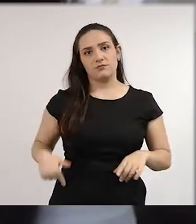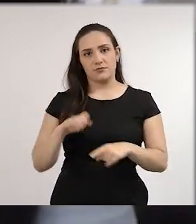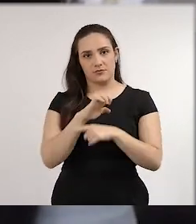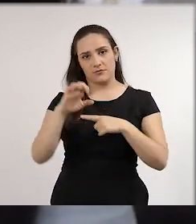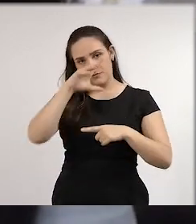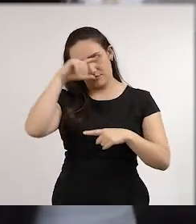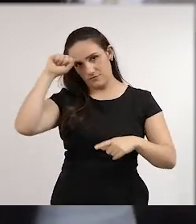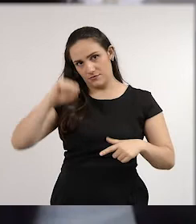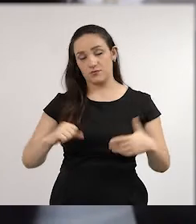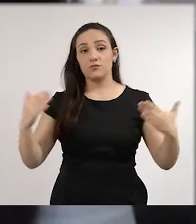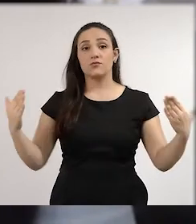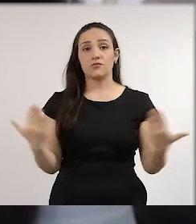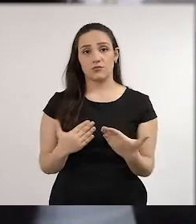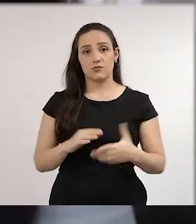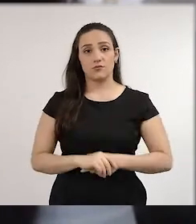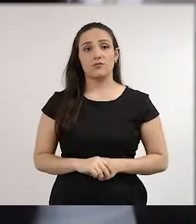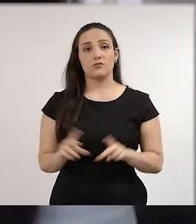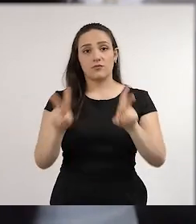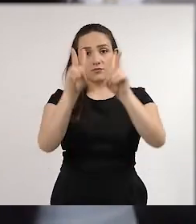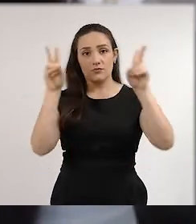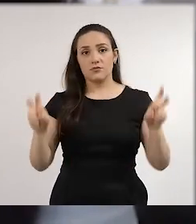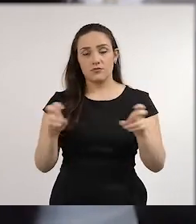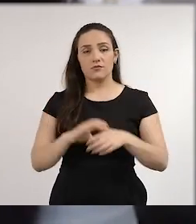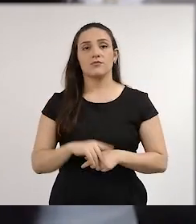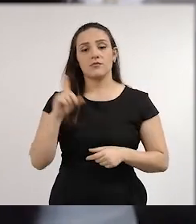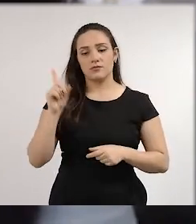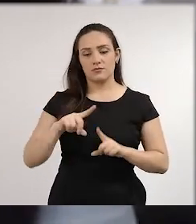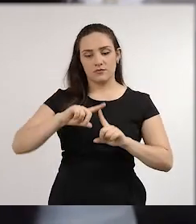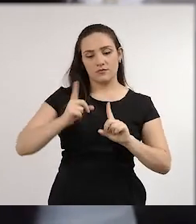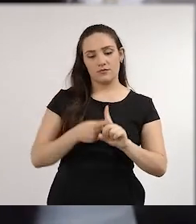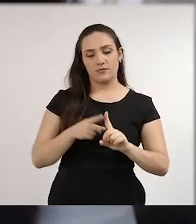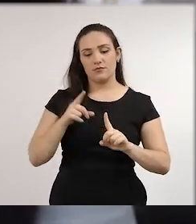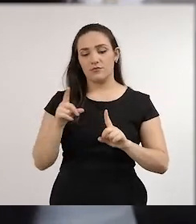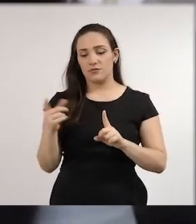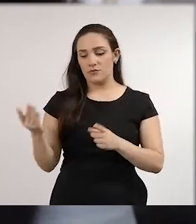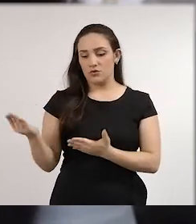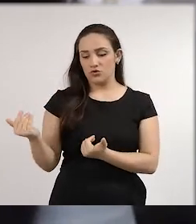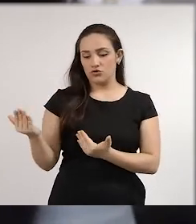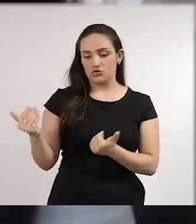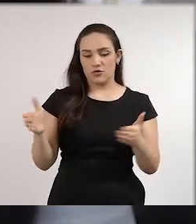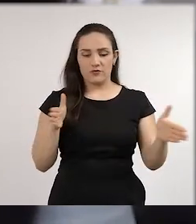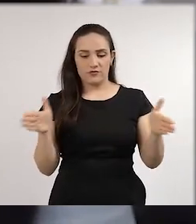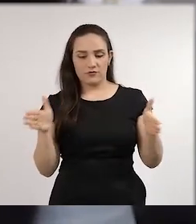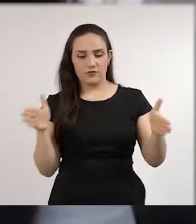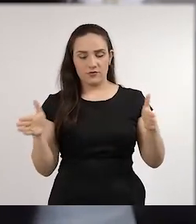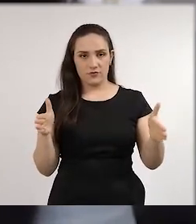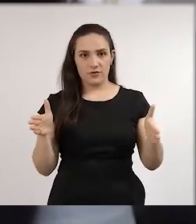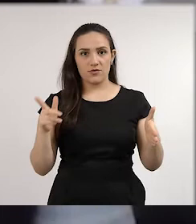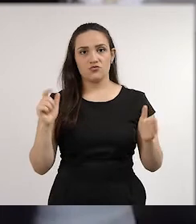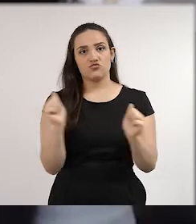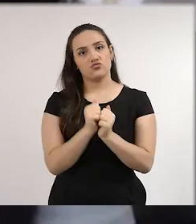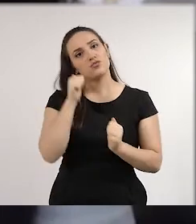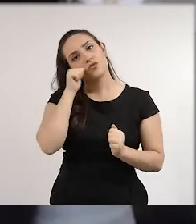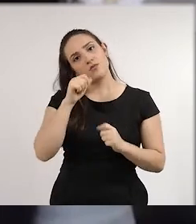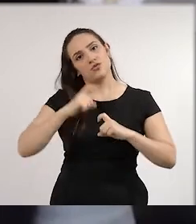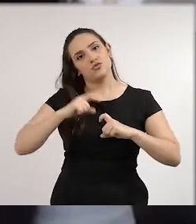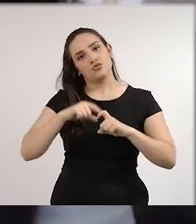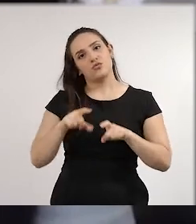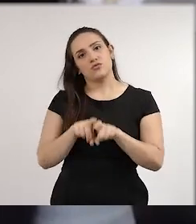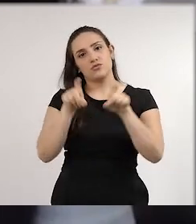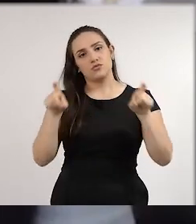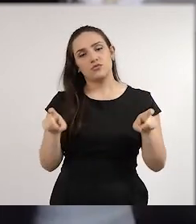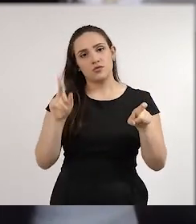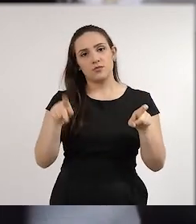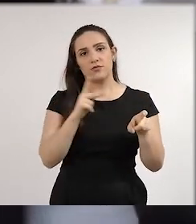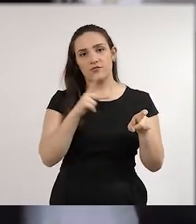Hoje estamos falando sobre a gravidez durante a adolescência e a juventude, com a médica ginecologista, professora universitária